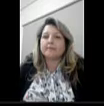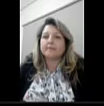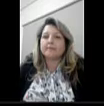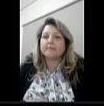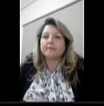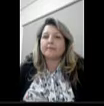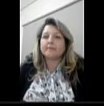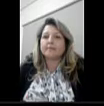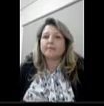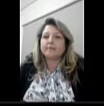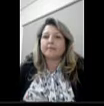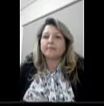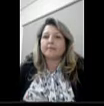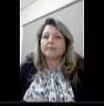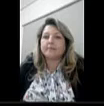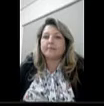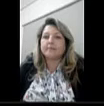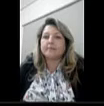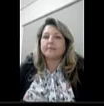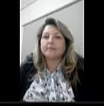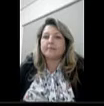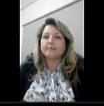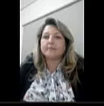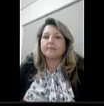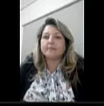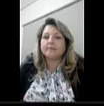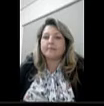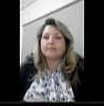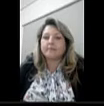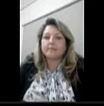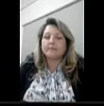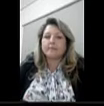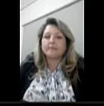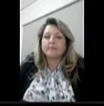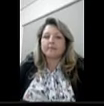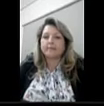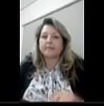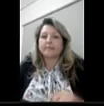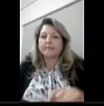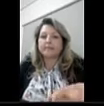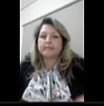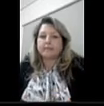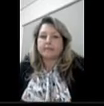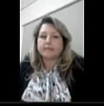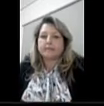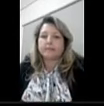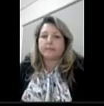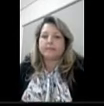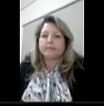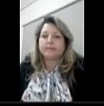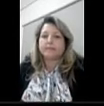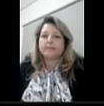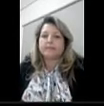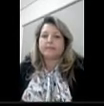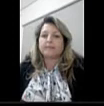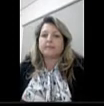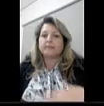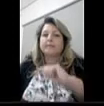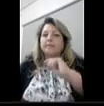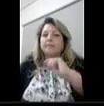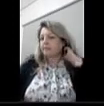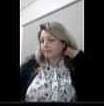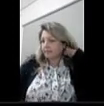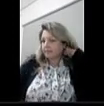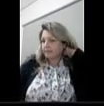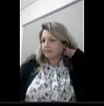uma avaliação do que é mais importante, por exemplo, o que vai cair na prova, e isso, de alguma forma, obriga que ela estude bastante, né,